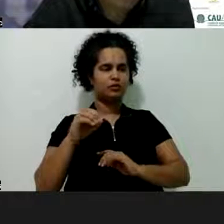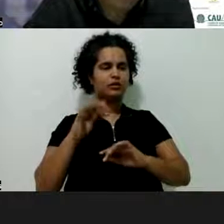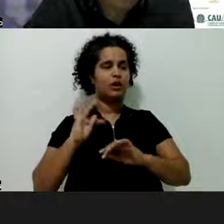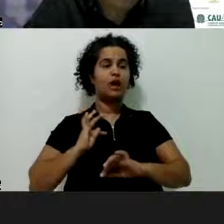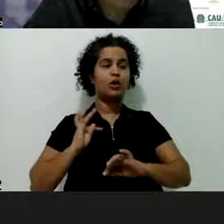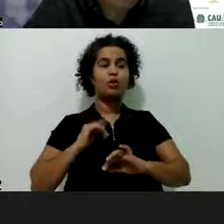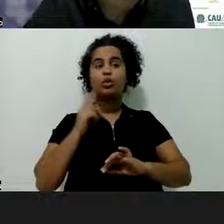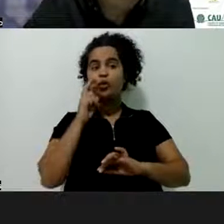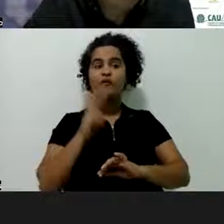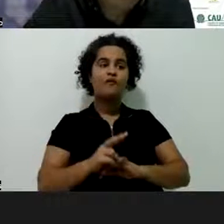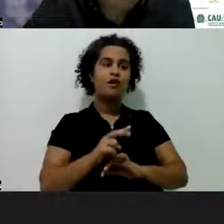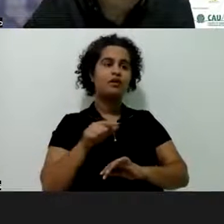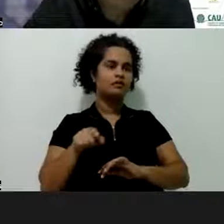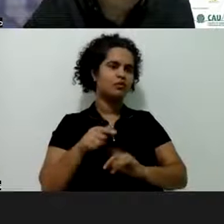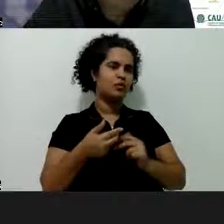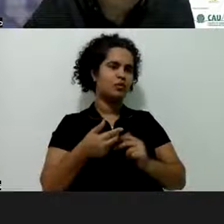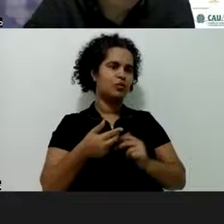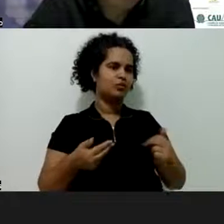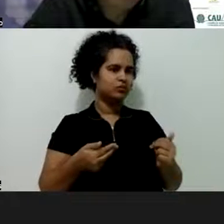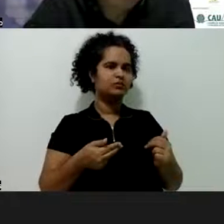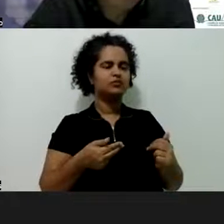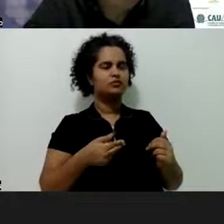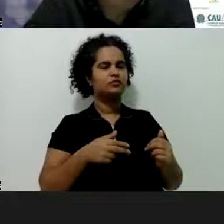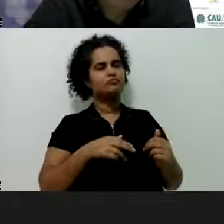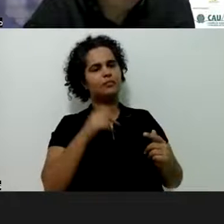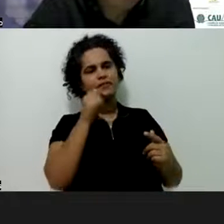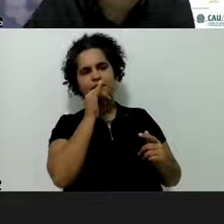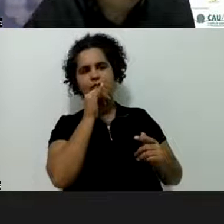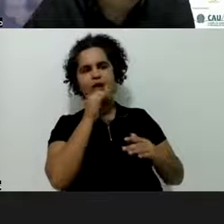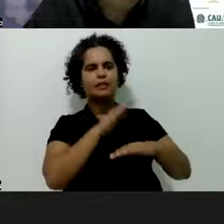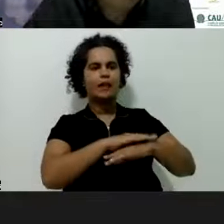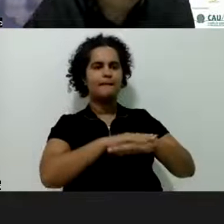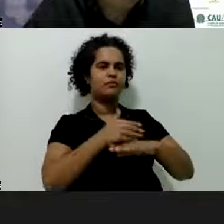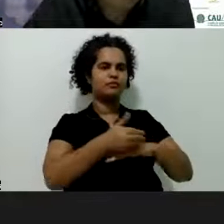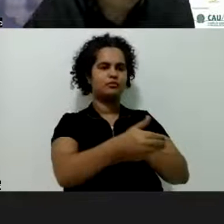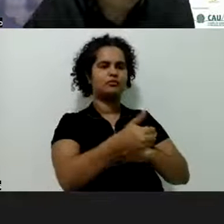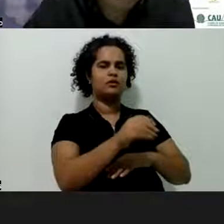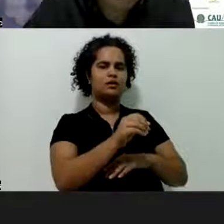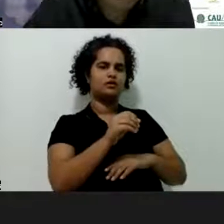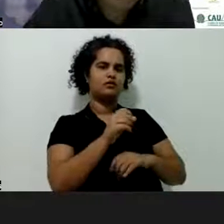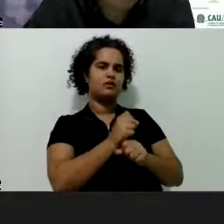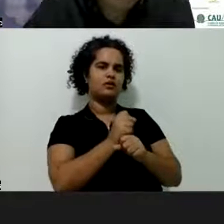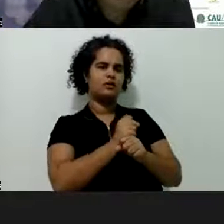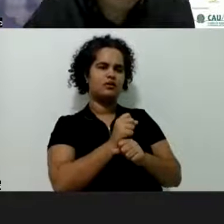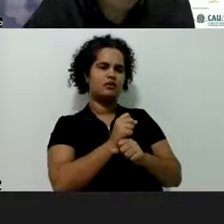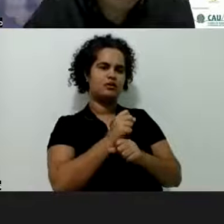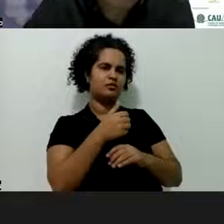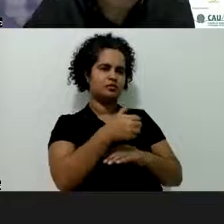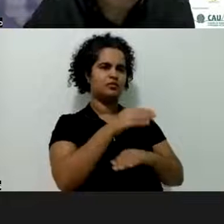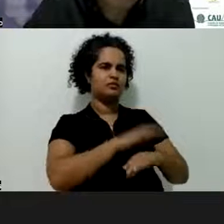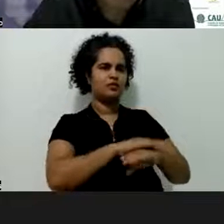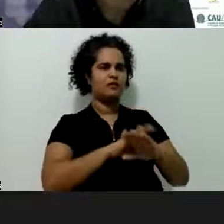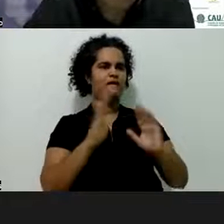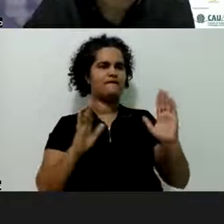prevê, né, visto que daqui a algum tempo, 10 anos, 5 anos, vai ser construído alguma coisa, aquilo tudo vai ser